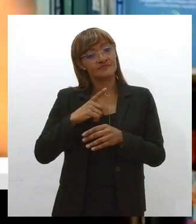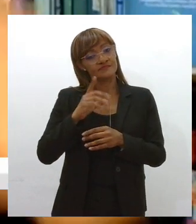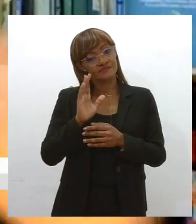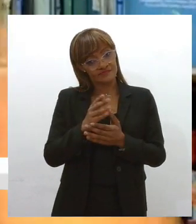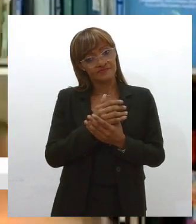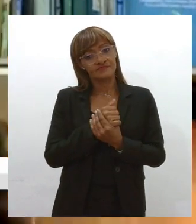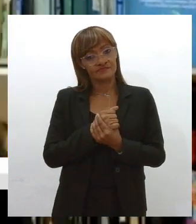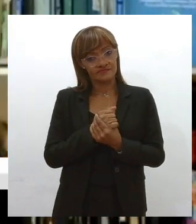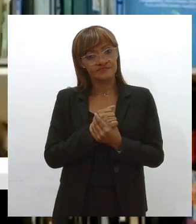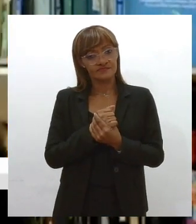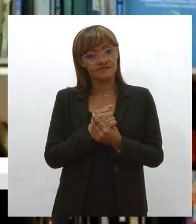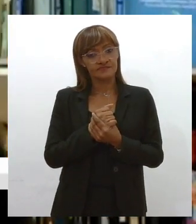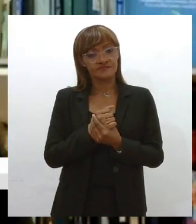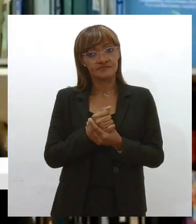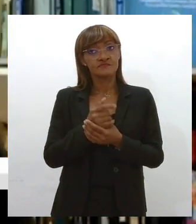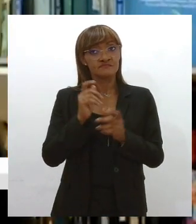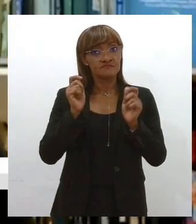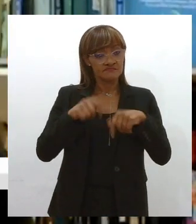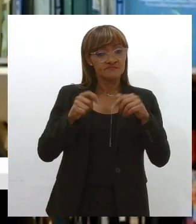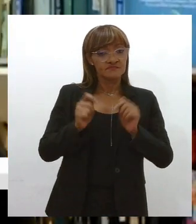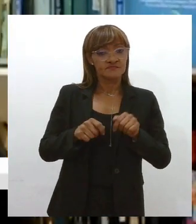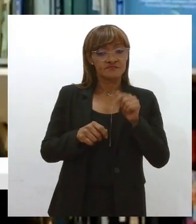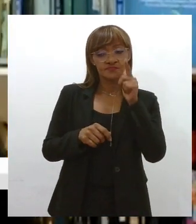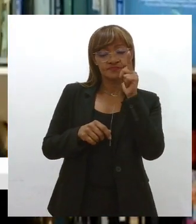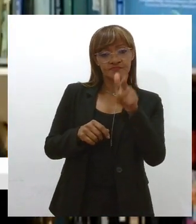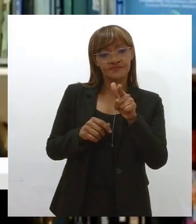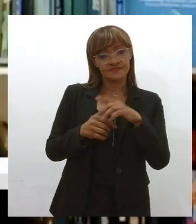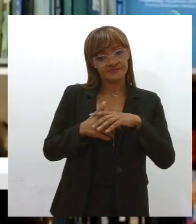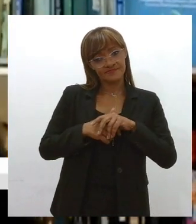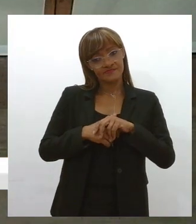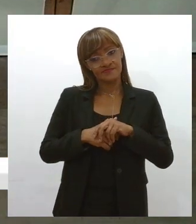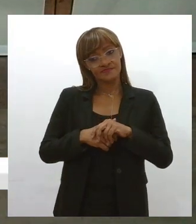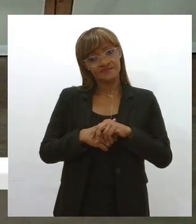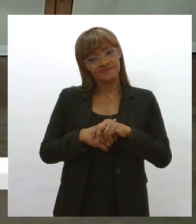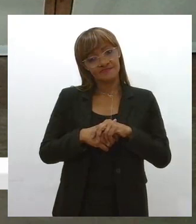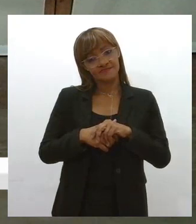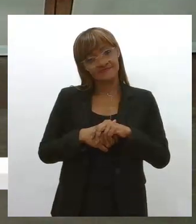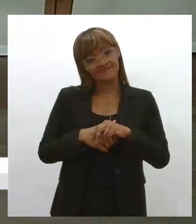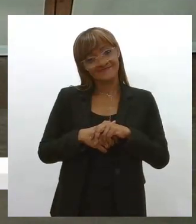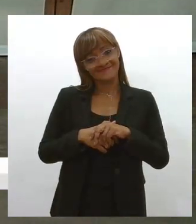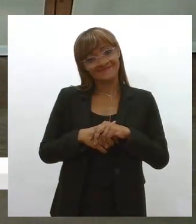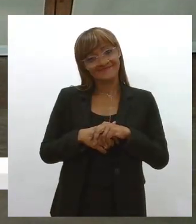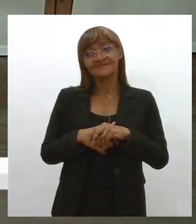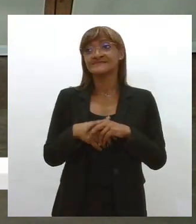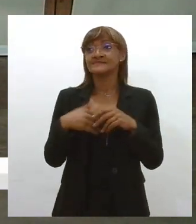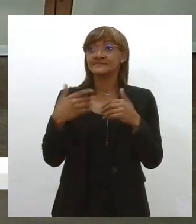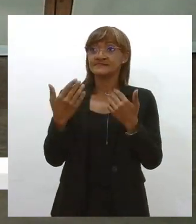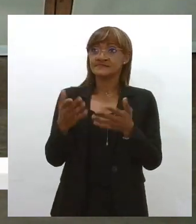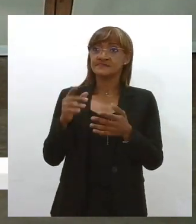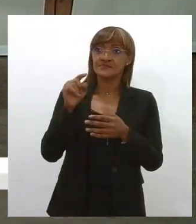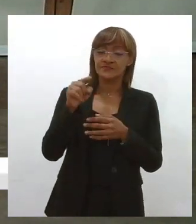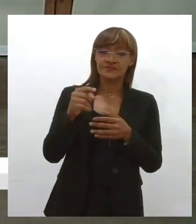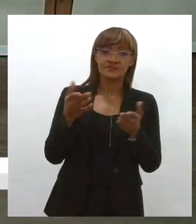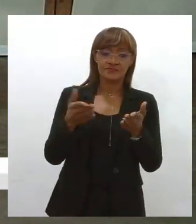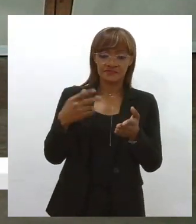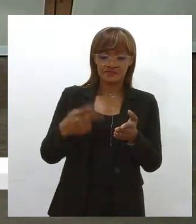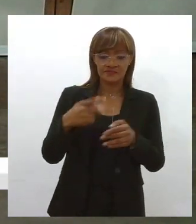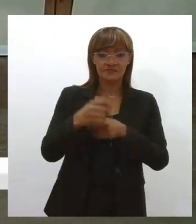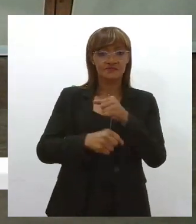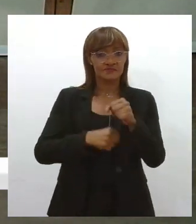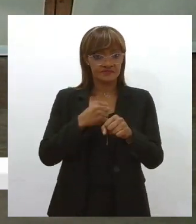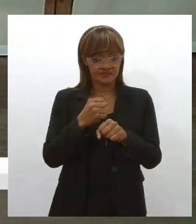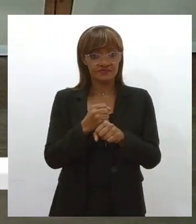para conseguir construir esse livro, sabe? Ana Paula, você lança o livro esse ano, né? Você